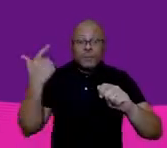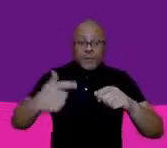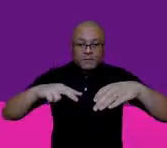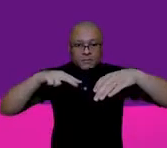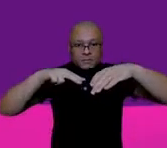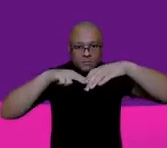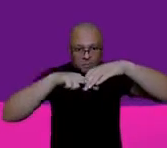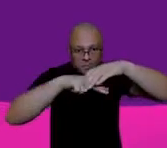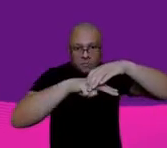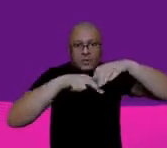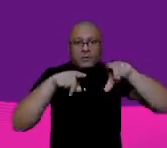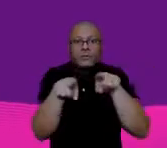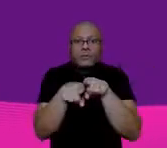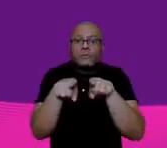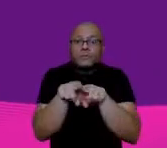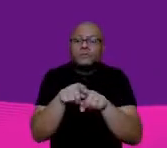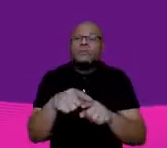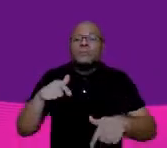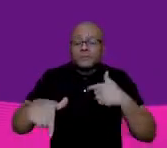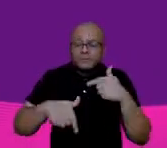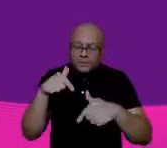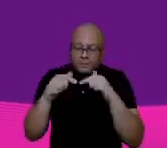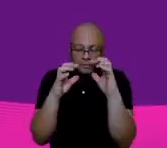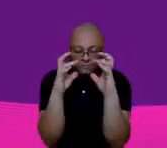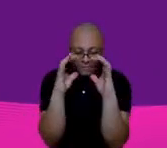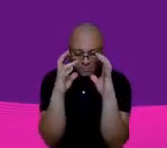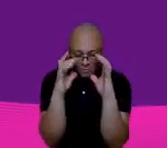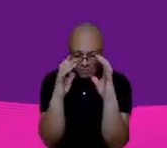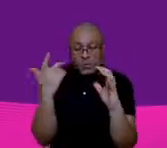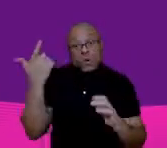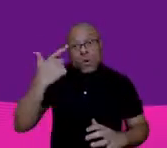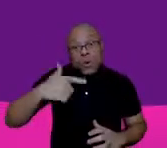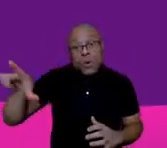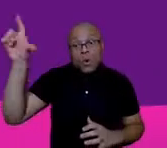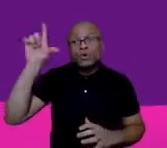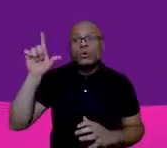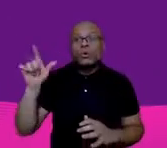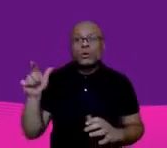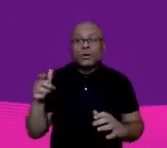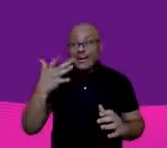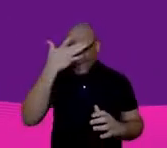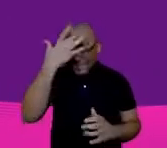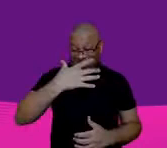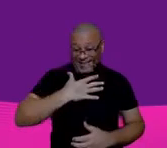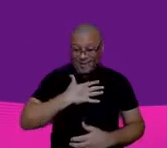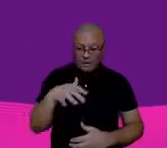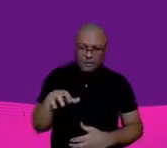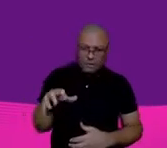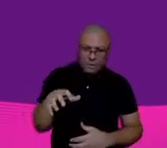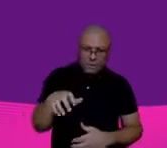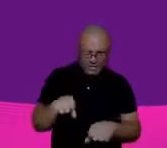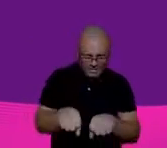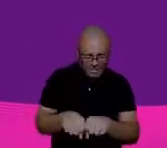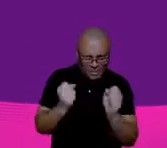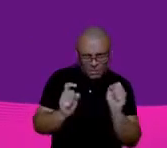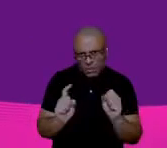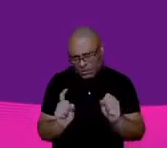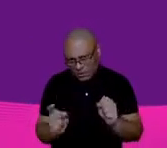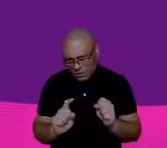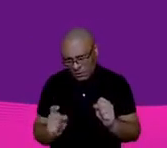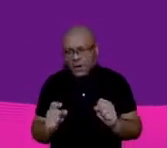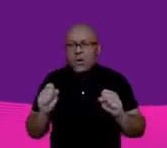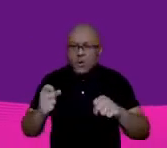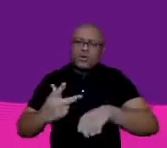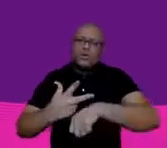neuropsicólogo, trabalha a cognição, e você leva em conta os aspectos motores do paciente. Já o tremor está prejudicando? Pode operar. Está